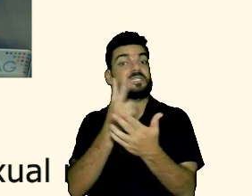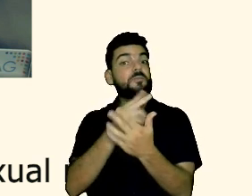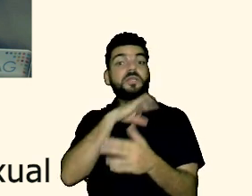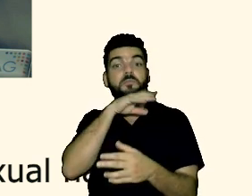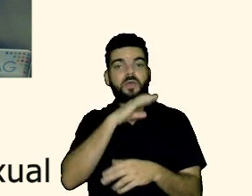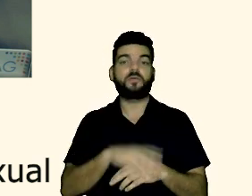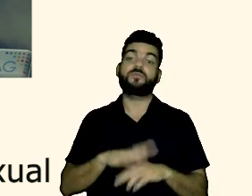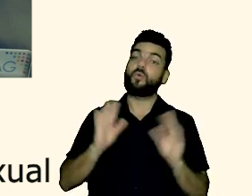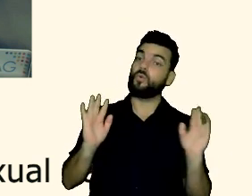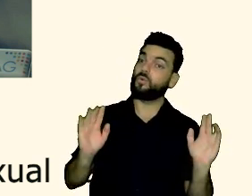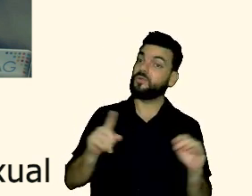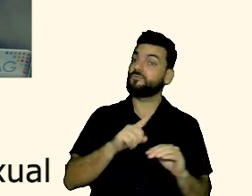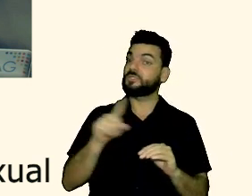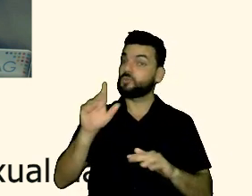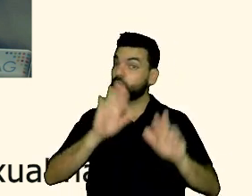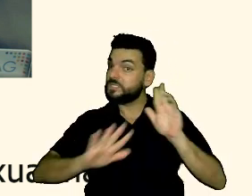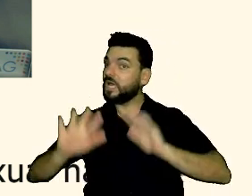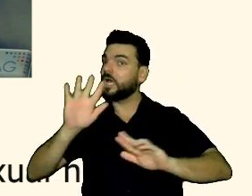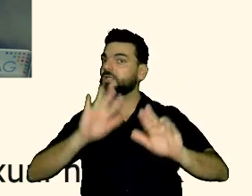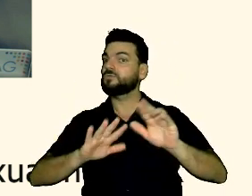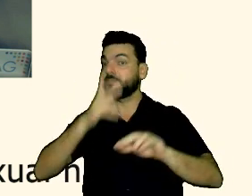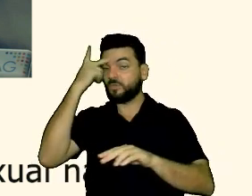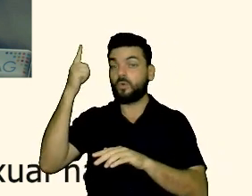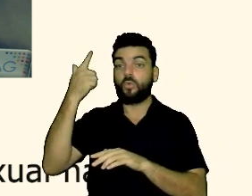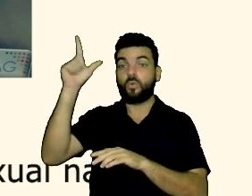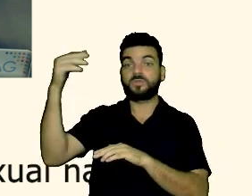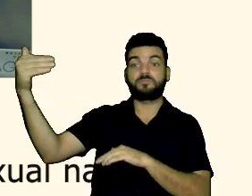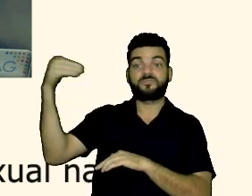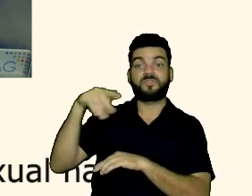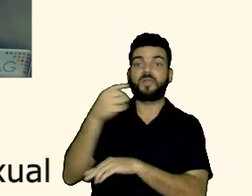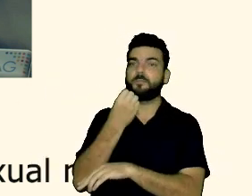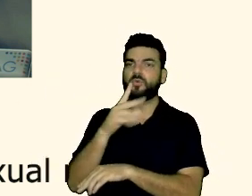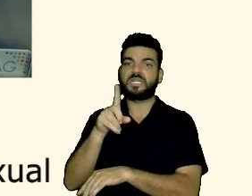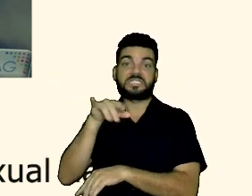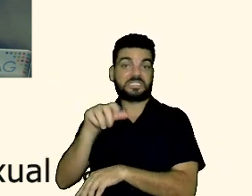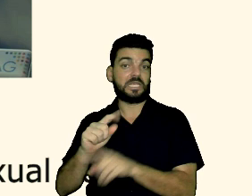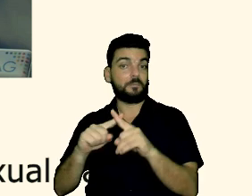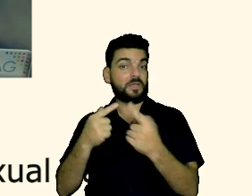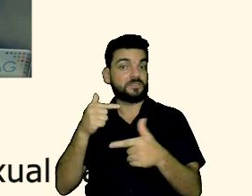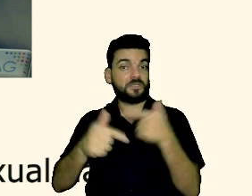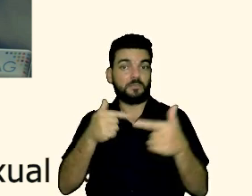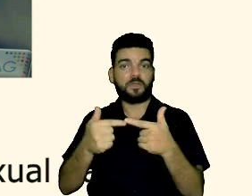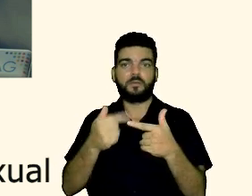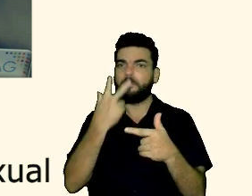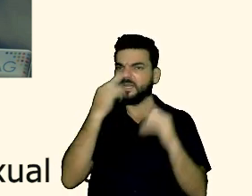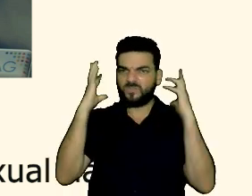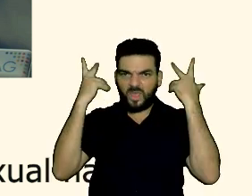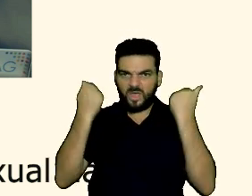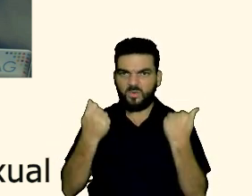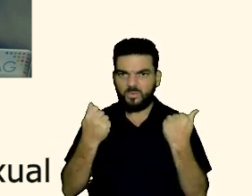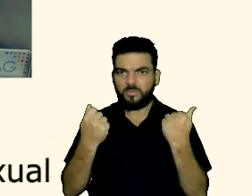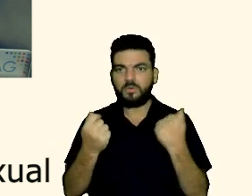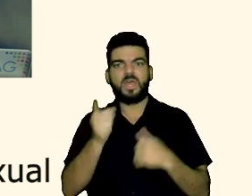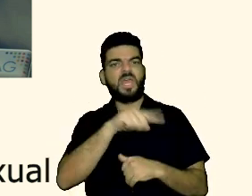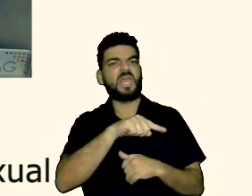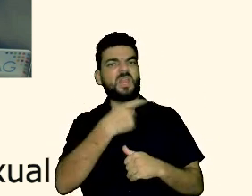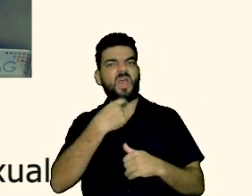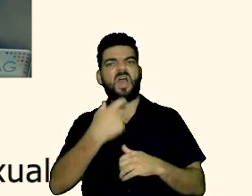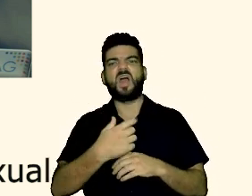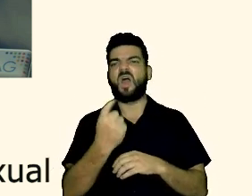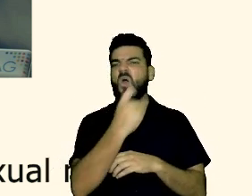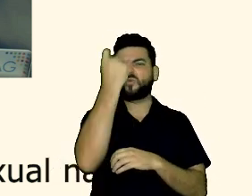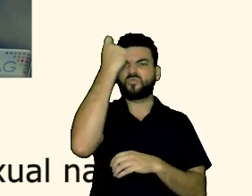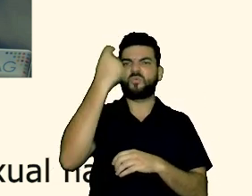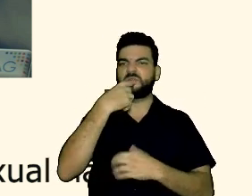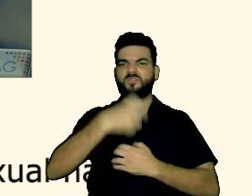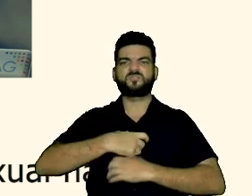é boazinha, mas trabalha como um leão. Esse rapaz é compridão, parece uma girafa, mas é meio bicho preguiça. Sabe bicho